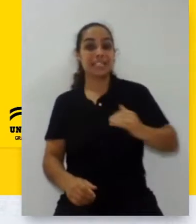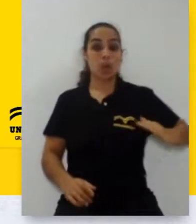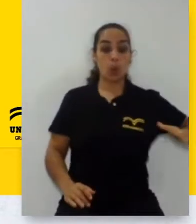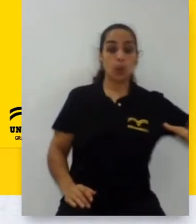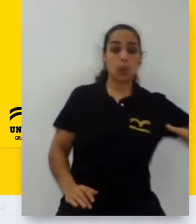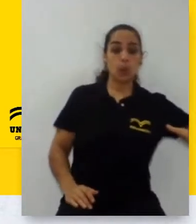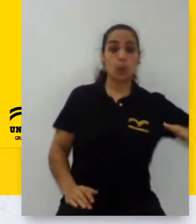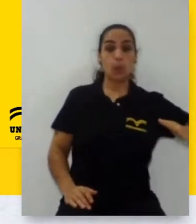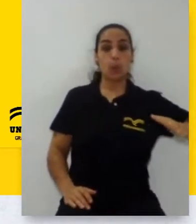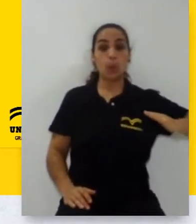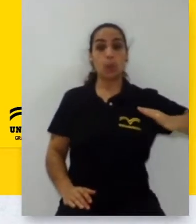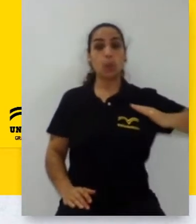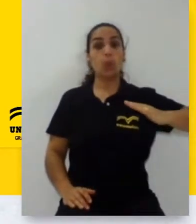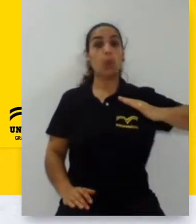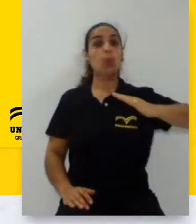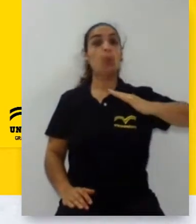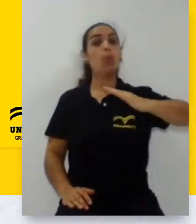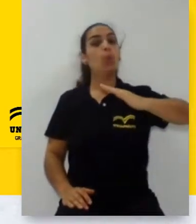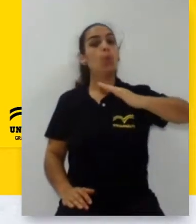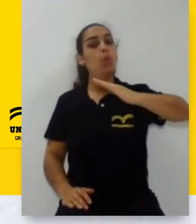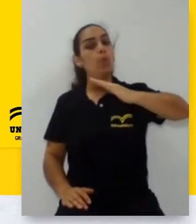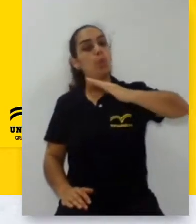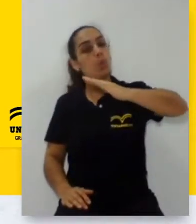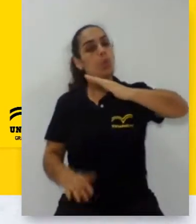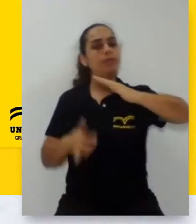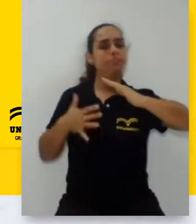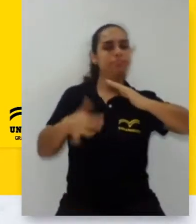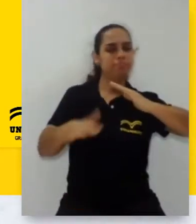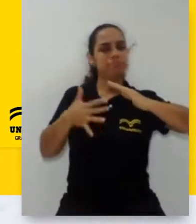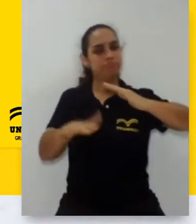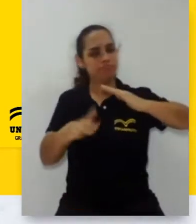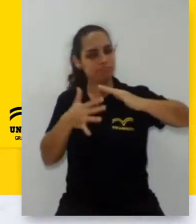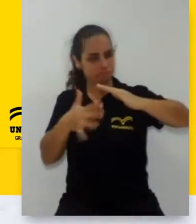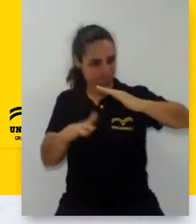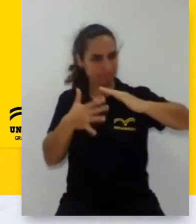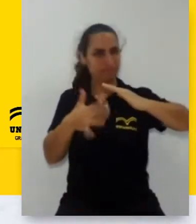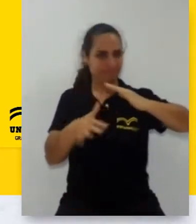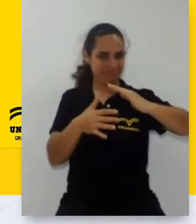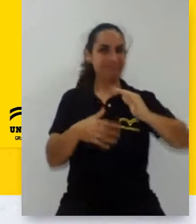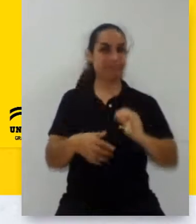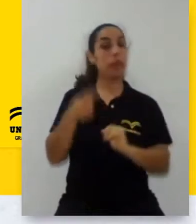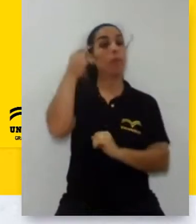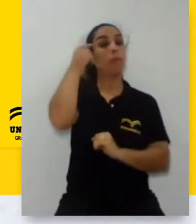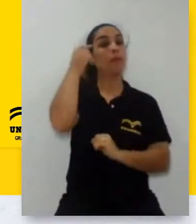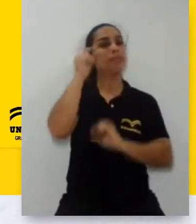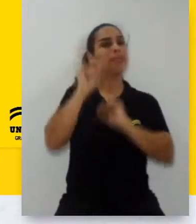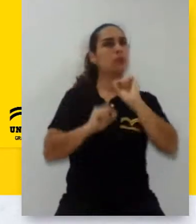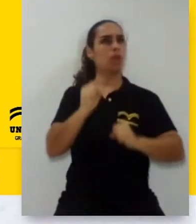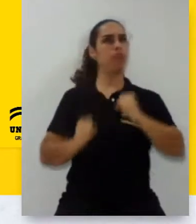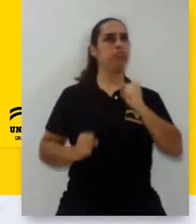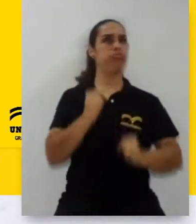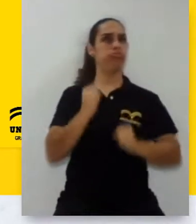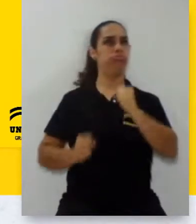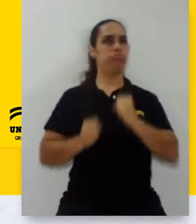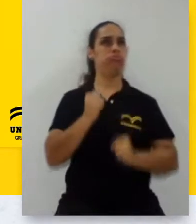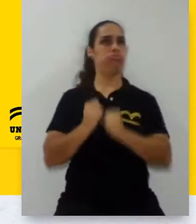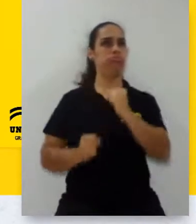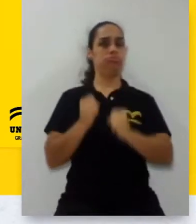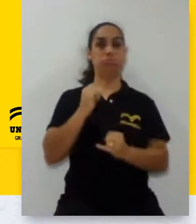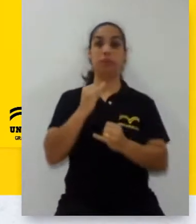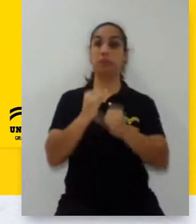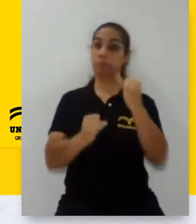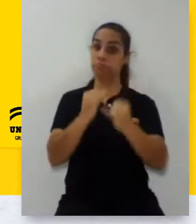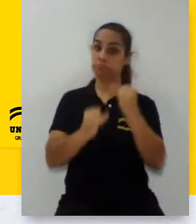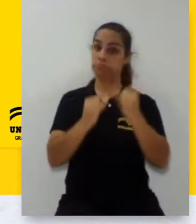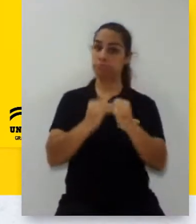correndo na beira-mar, estou pedalando, estou sentindo já que de 0 a 10 eu estou 7, 8, esse é o exercício intenso, certo? Então, na prática,